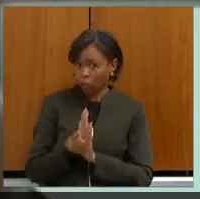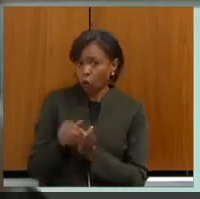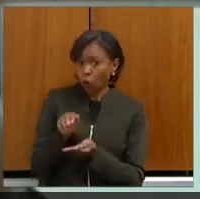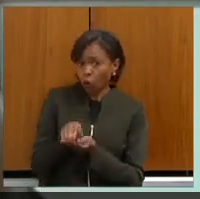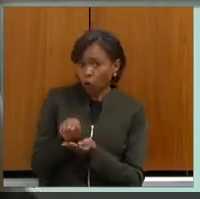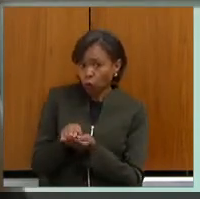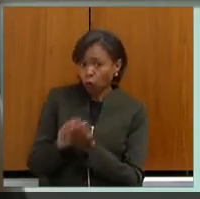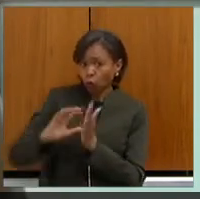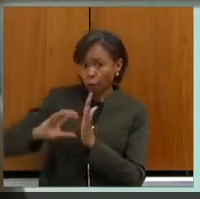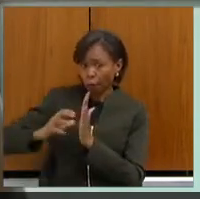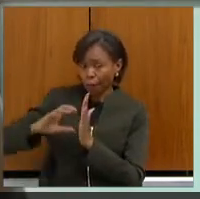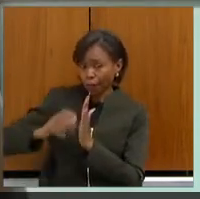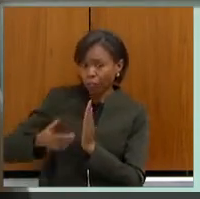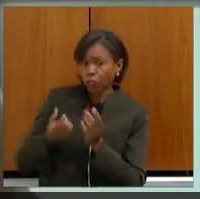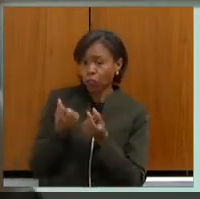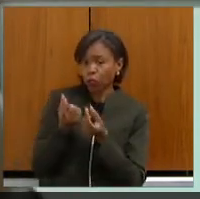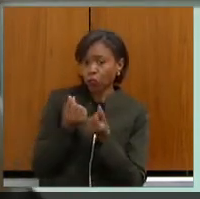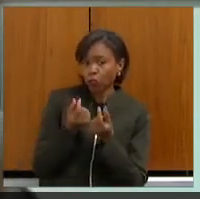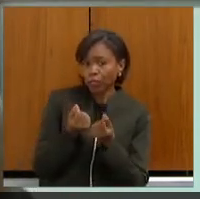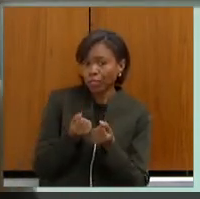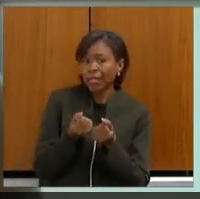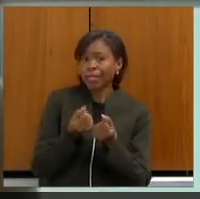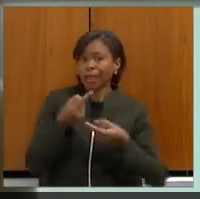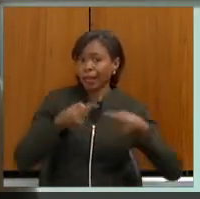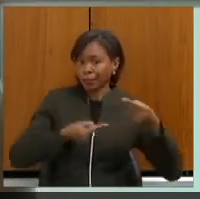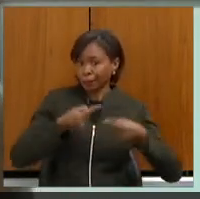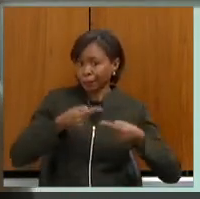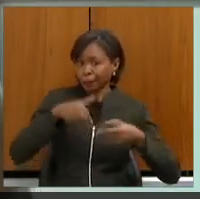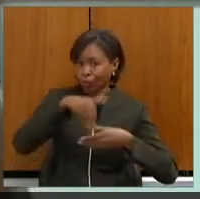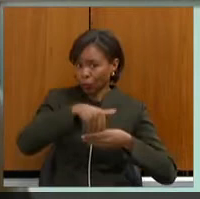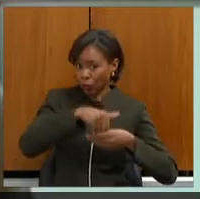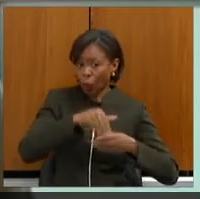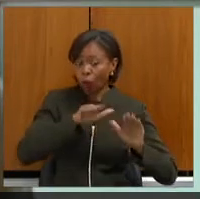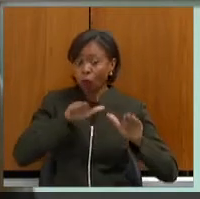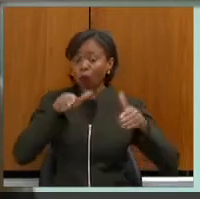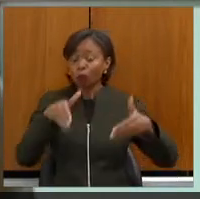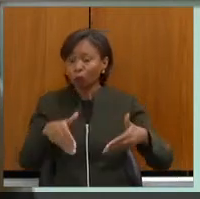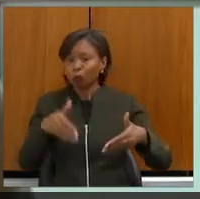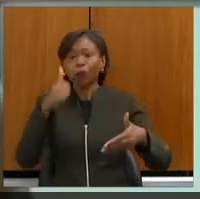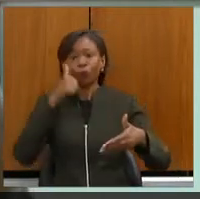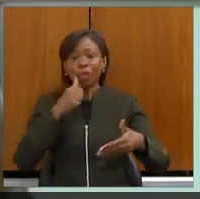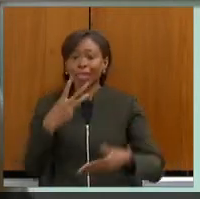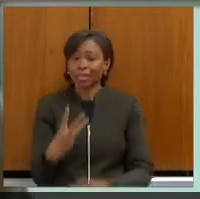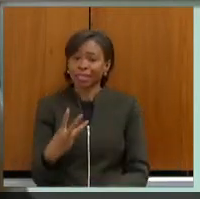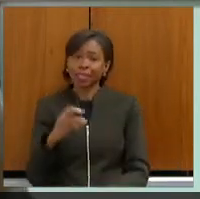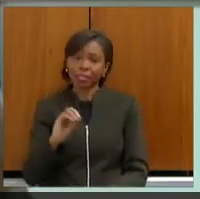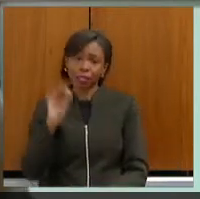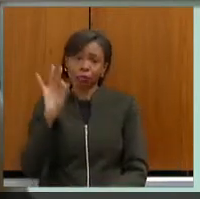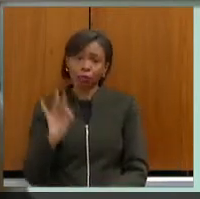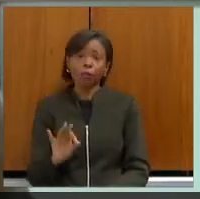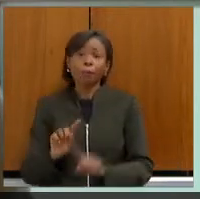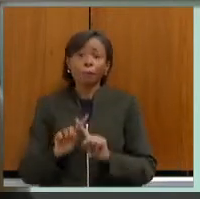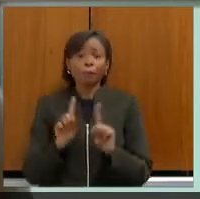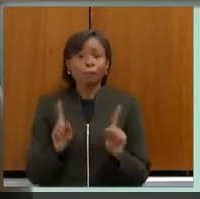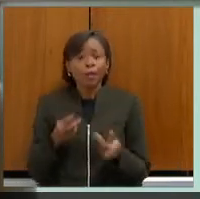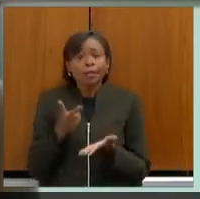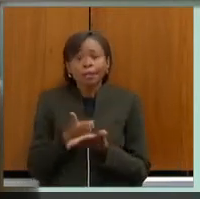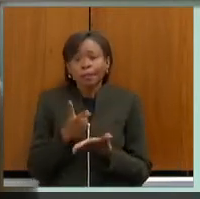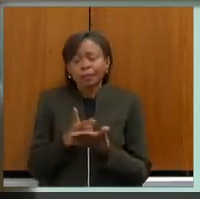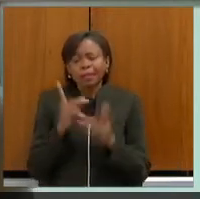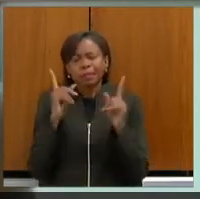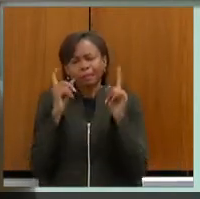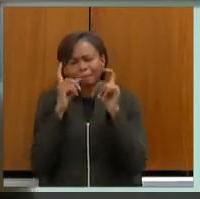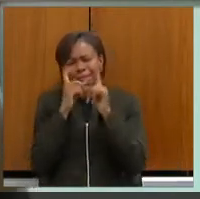fundo eleitoral para as candidatas mulheres as mulheres ainda tem essa dificuldade por conta por exemplo de situações como as